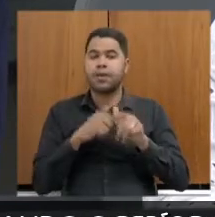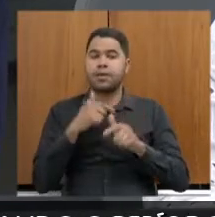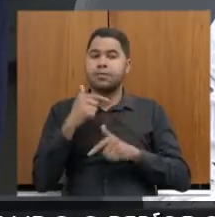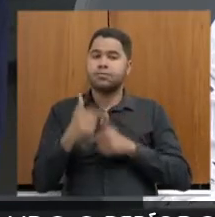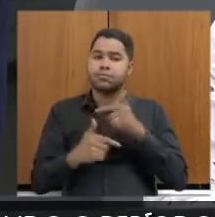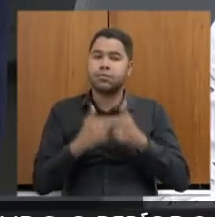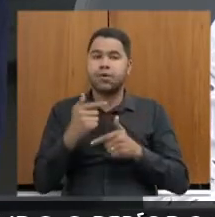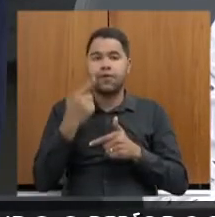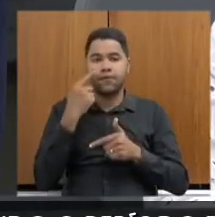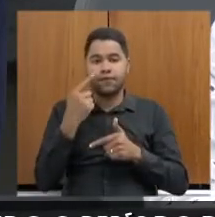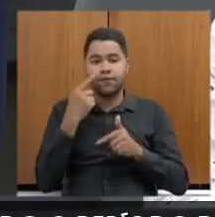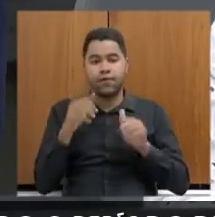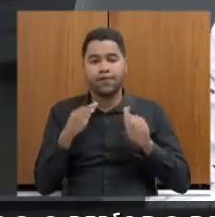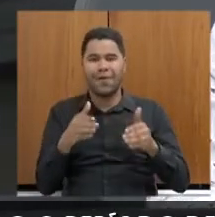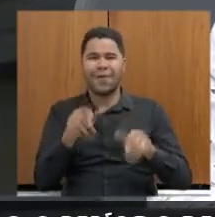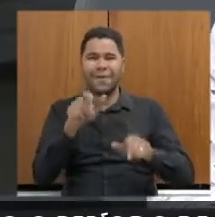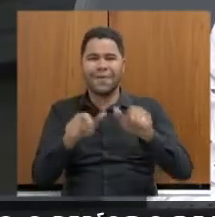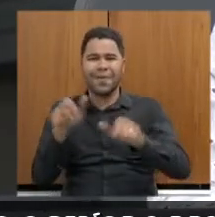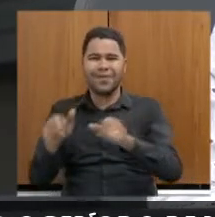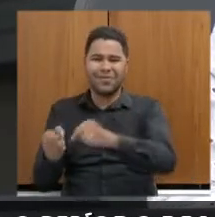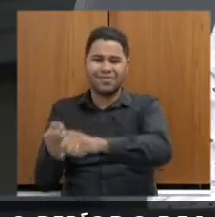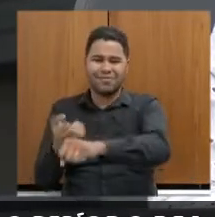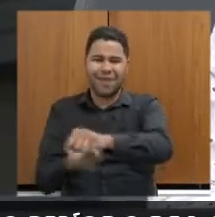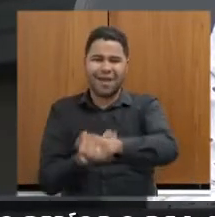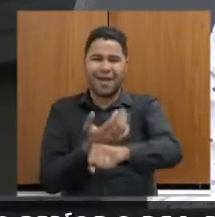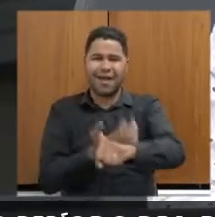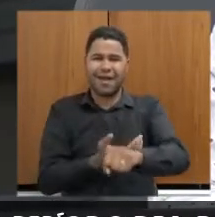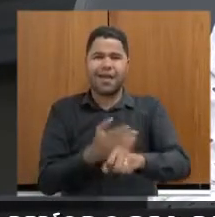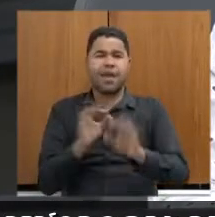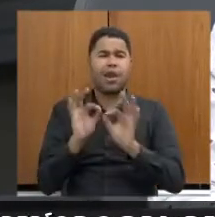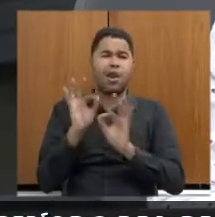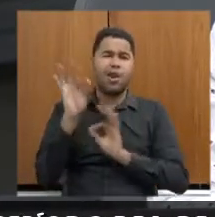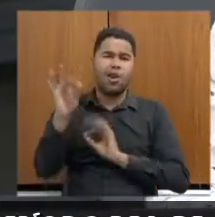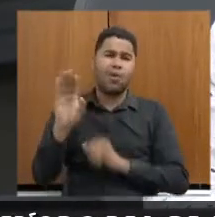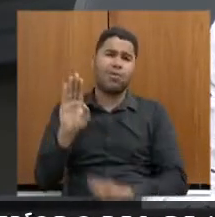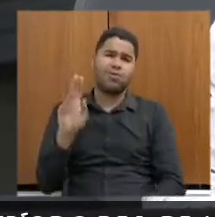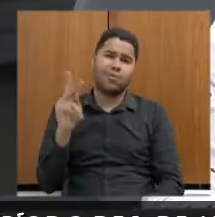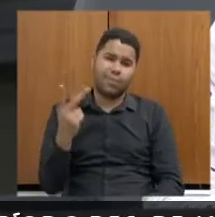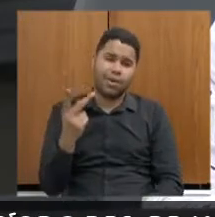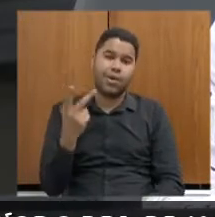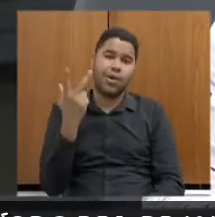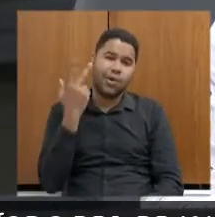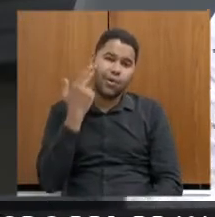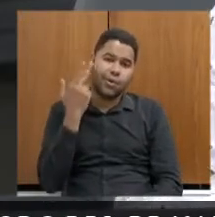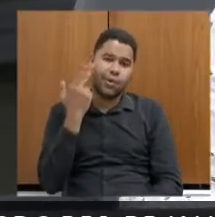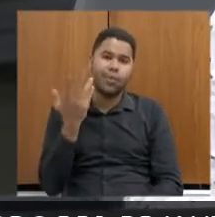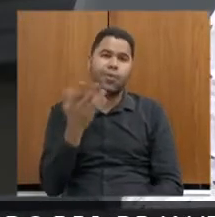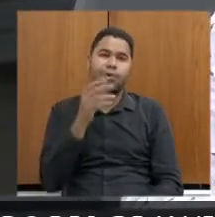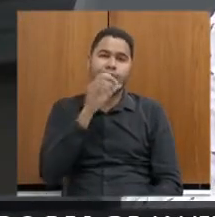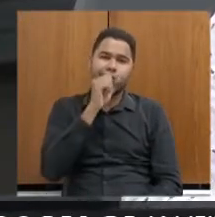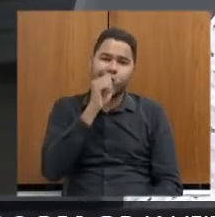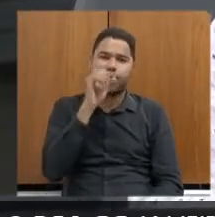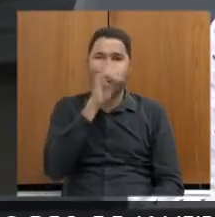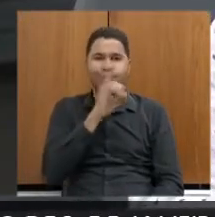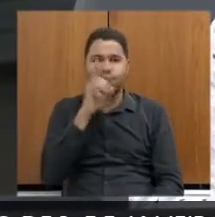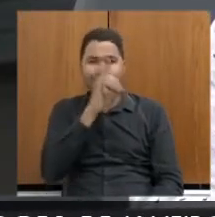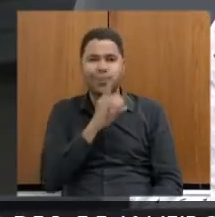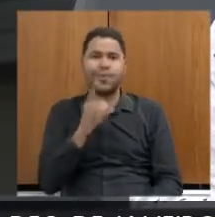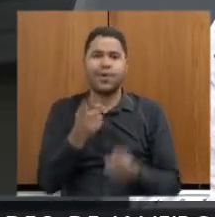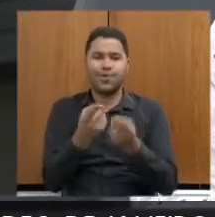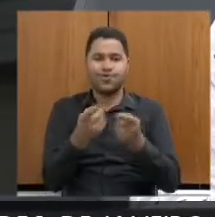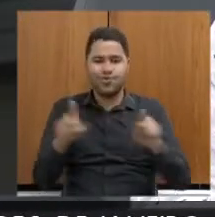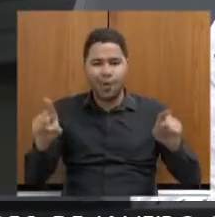os Queimados da região porque é uma região longe de Belo Horizonte é comum principalmente nas semanas acidentes com